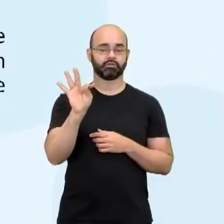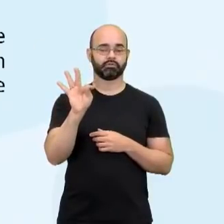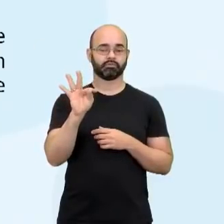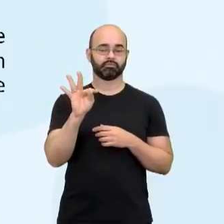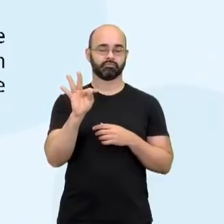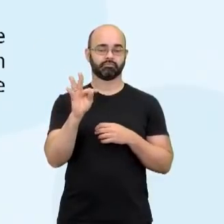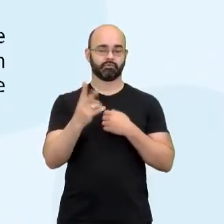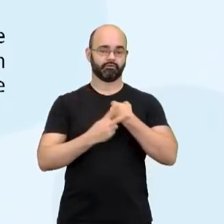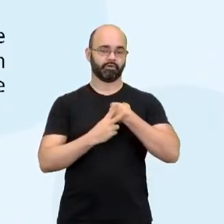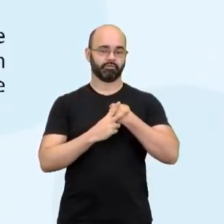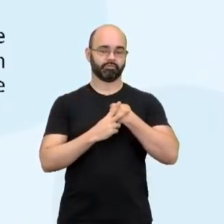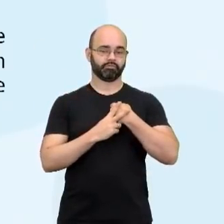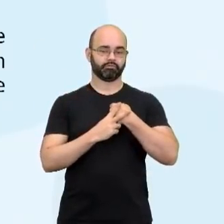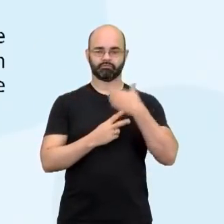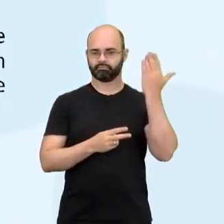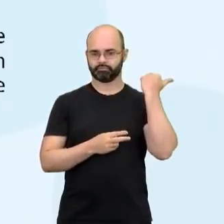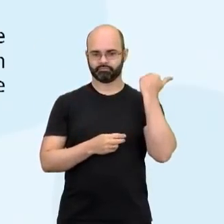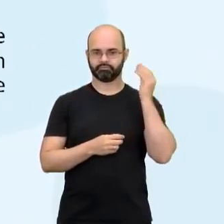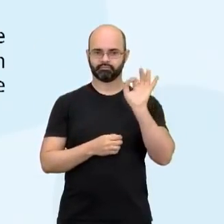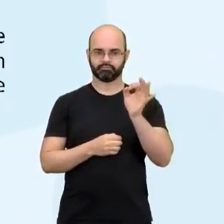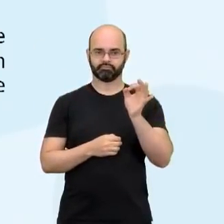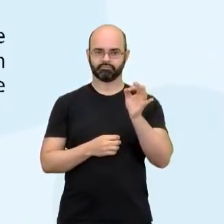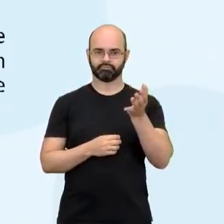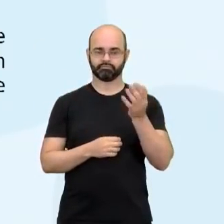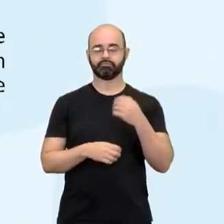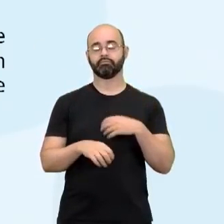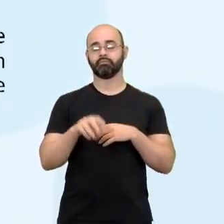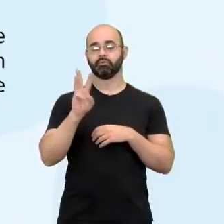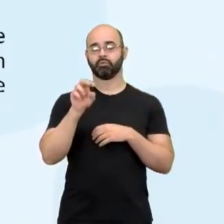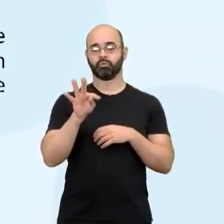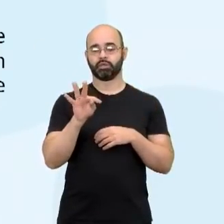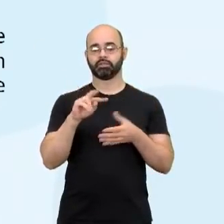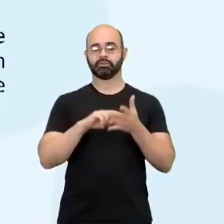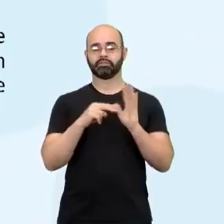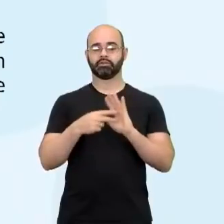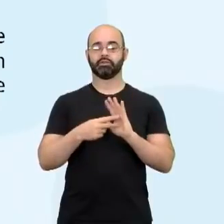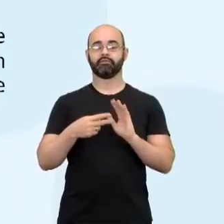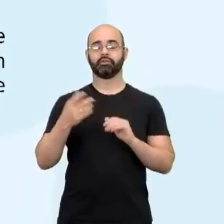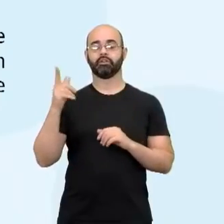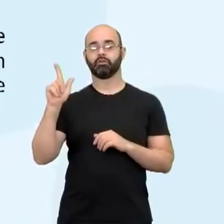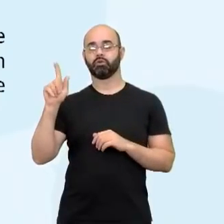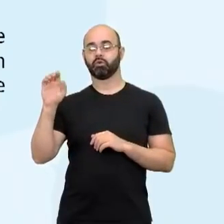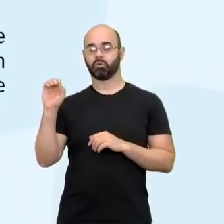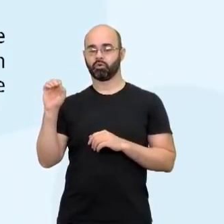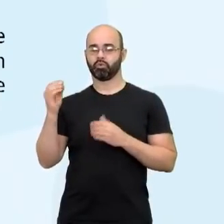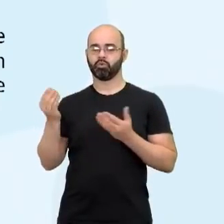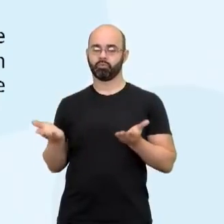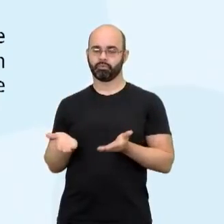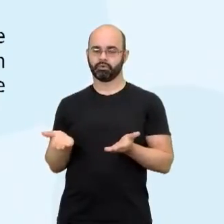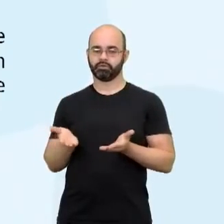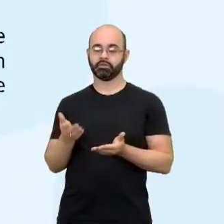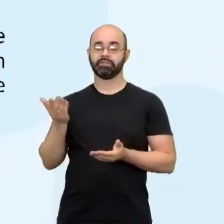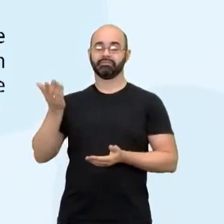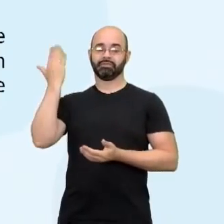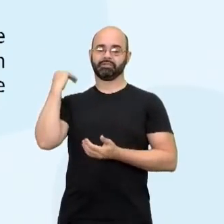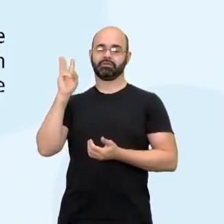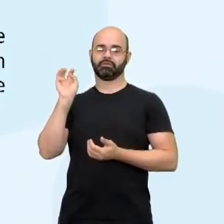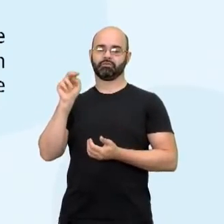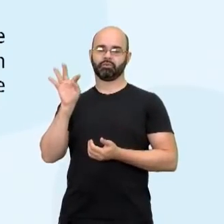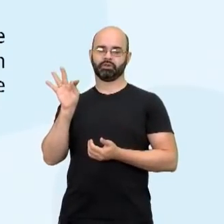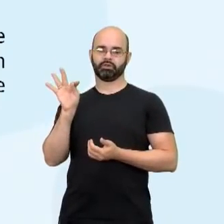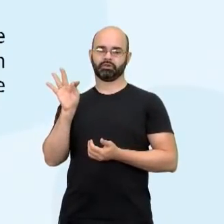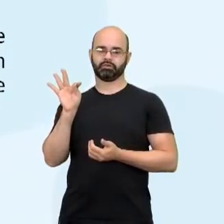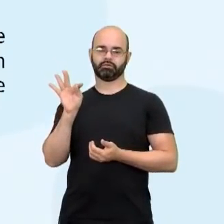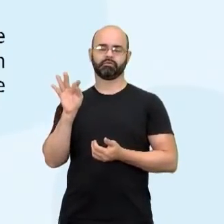está no passado. O went é passado de go, então aqui nesse caso ele é irregular. O que vocês vão fazer agora? Vocês vão fazer a leitura